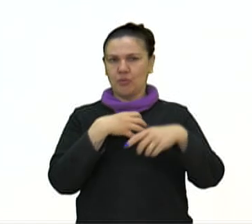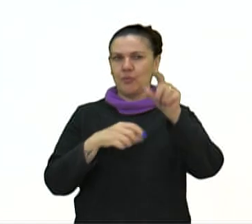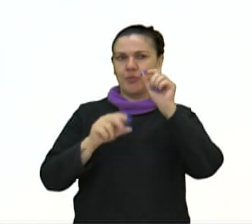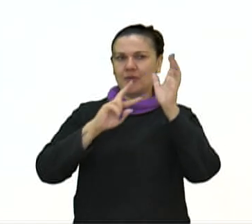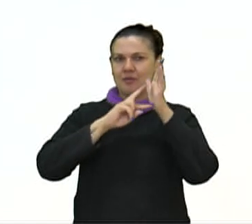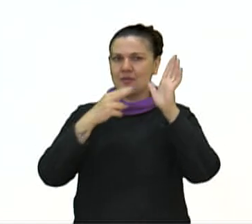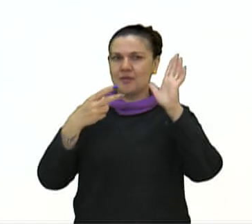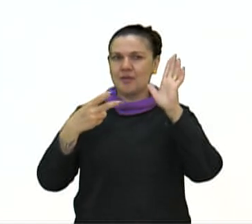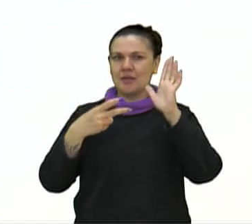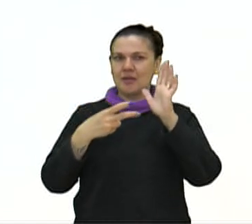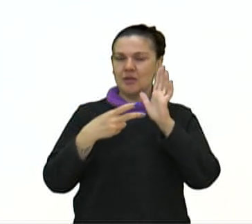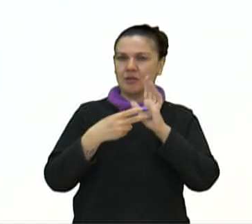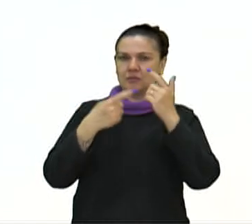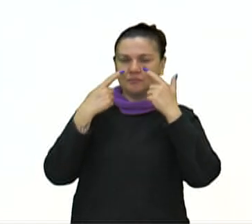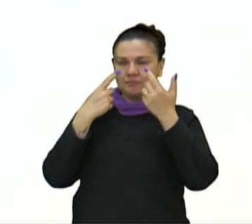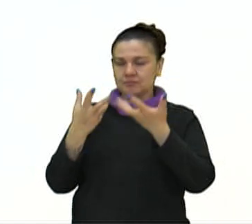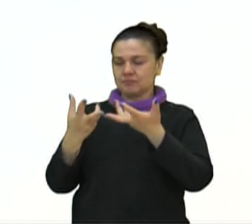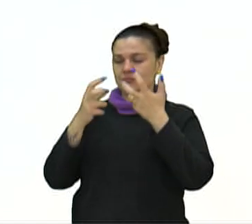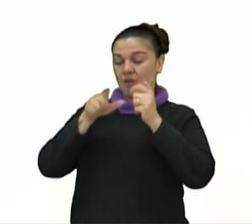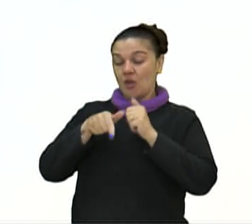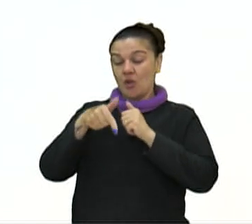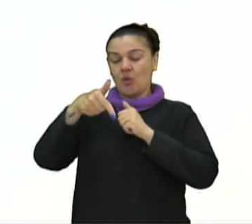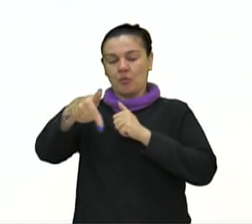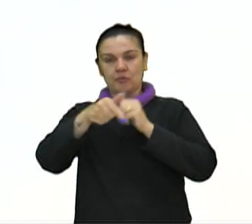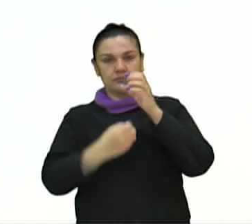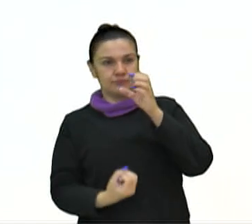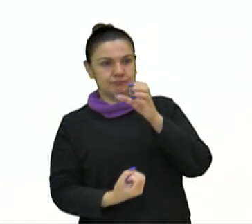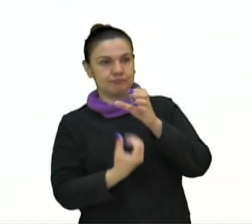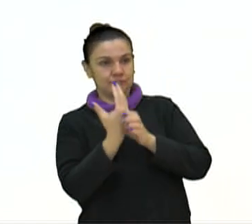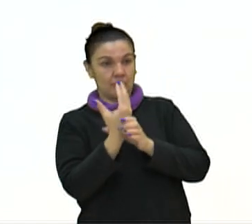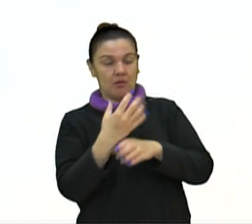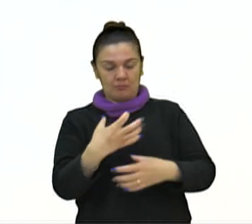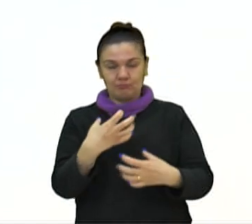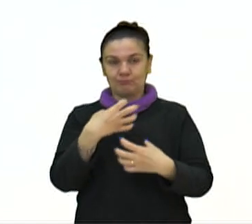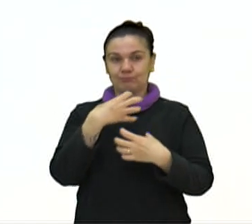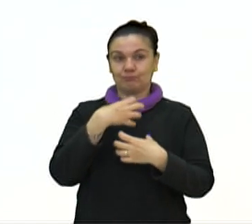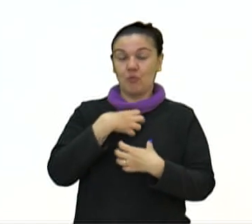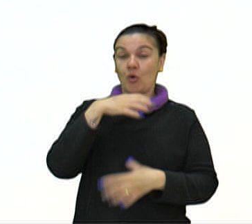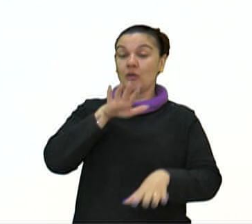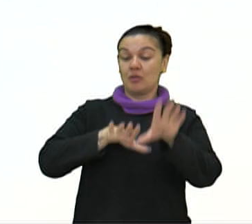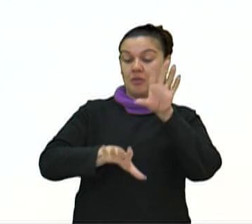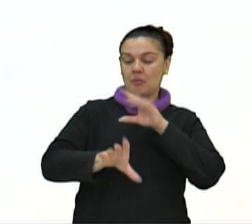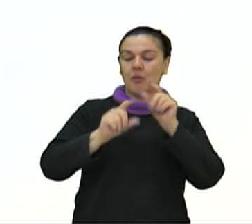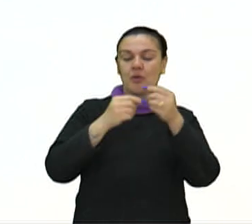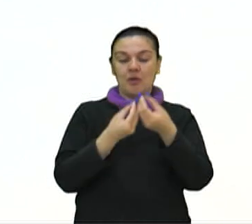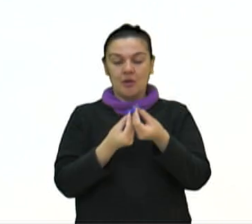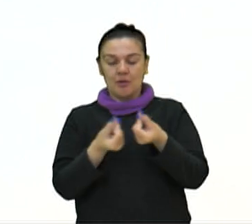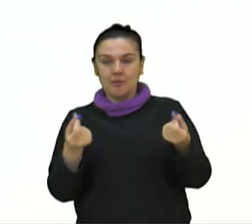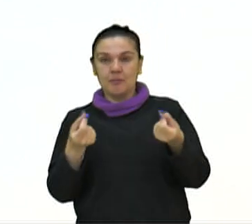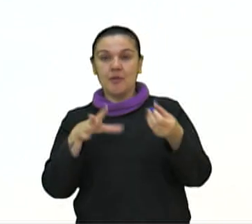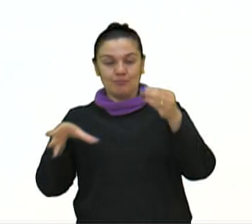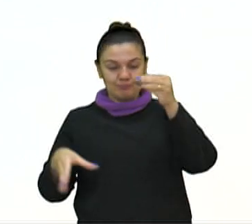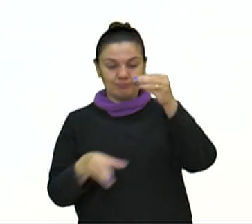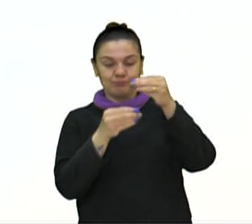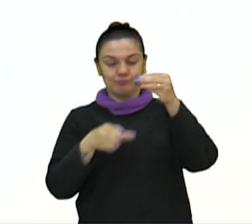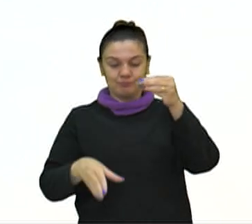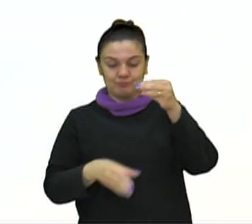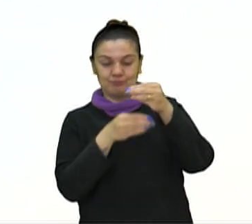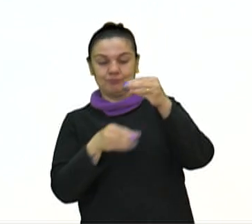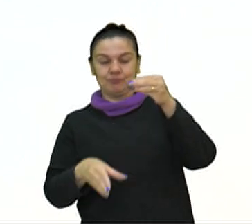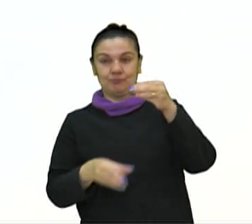aquilo que se concebe em outro. A existência do modo depende da substância e dos atributos